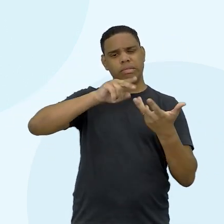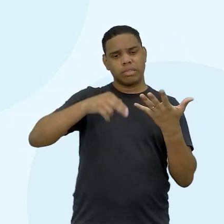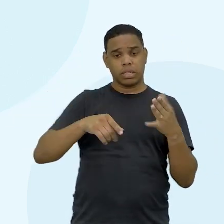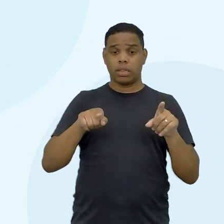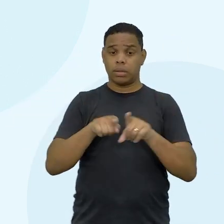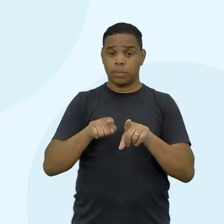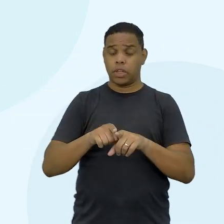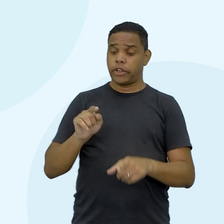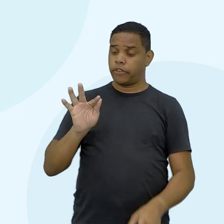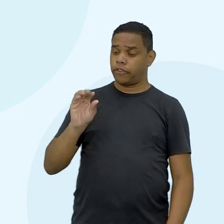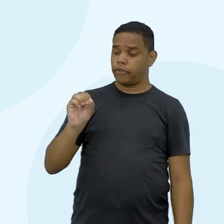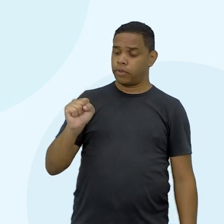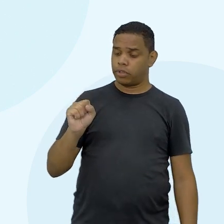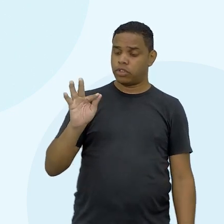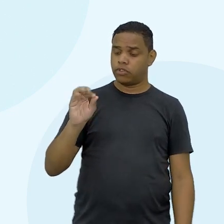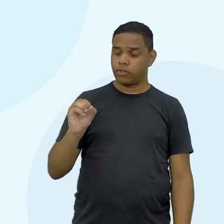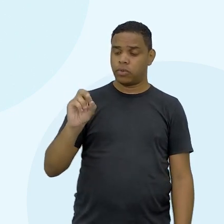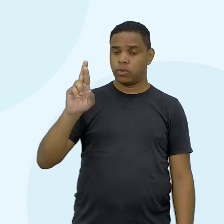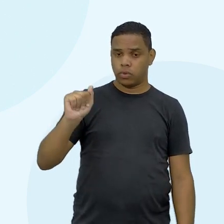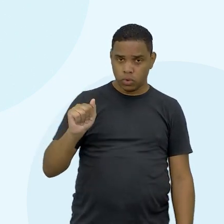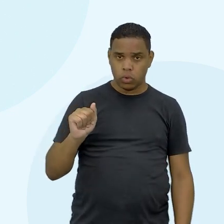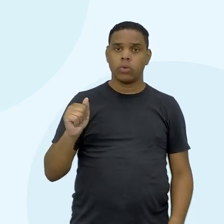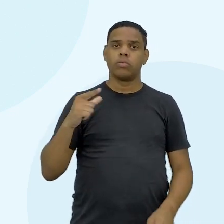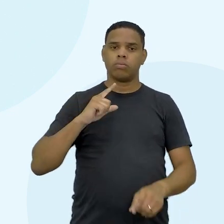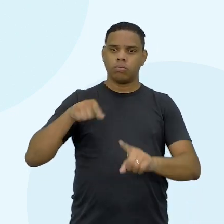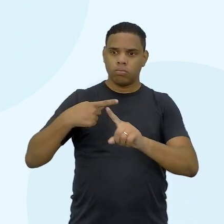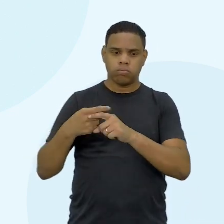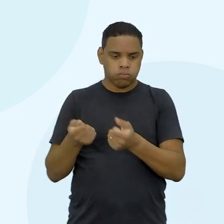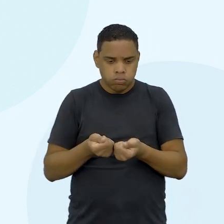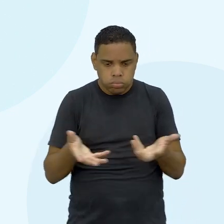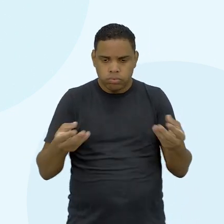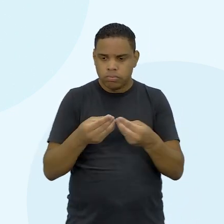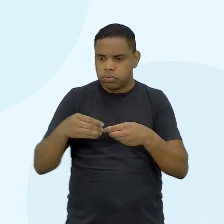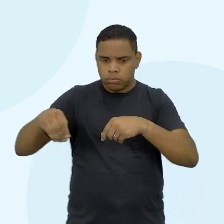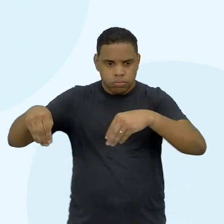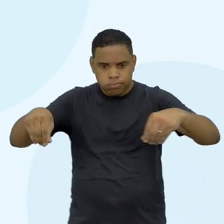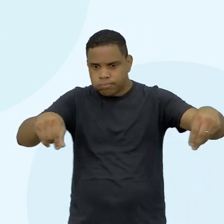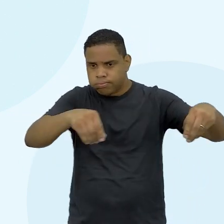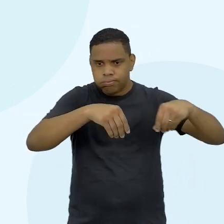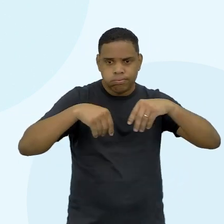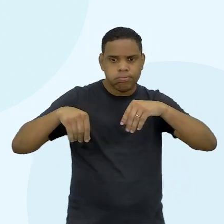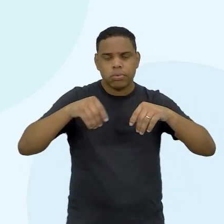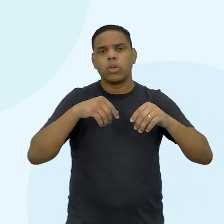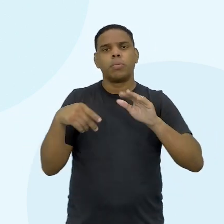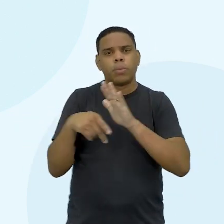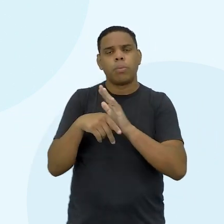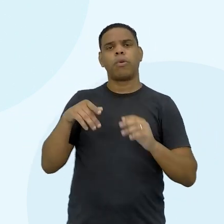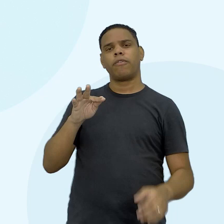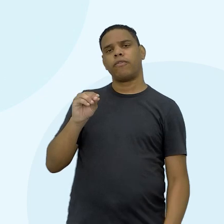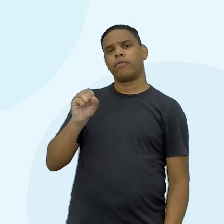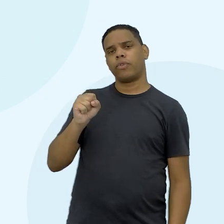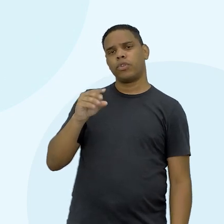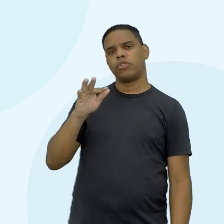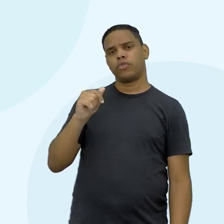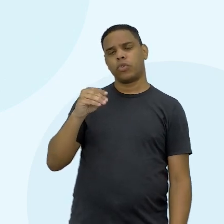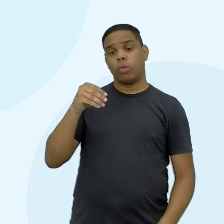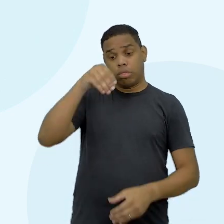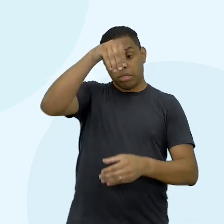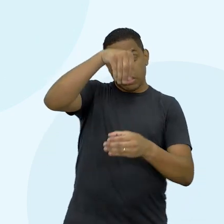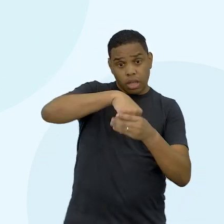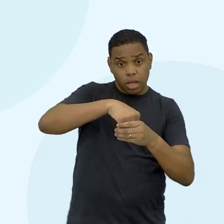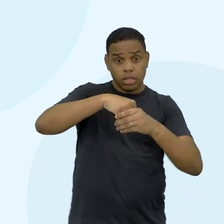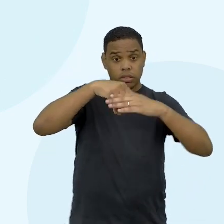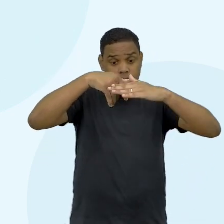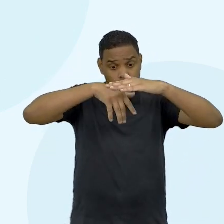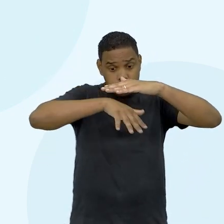questão do fósforo, né? Então, uma adubação fosfatada com a aplicação do fósforo nas camadas mais inferiores, para